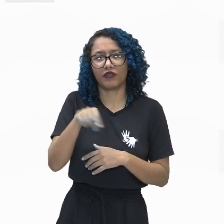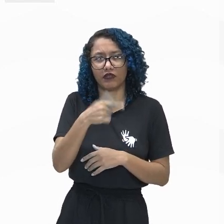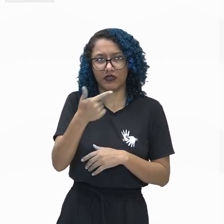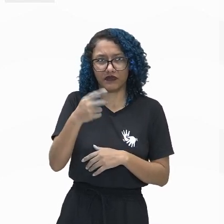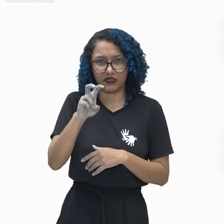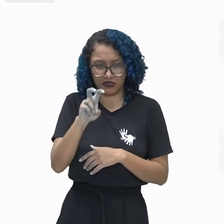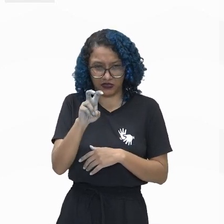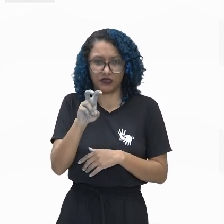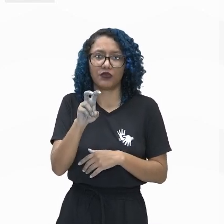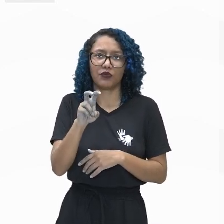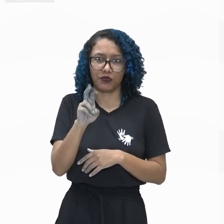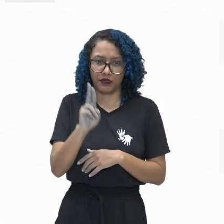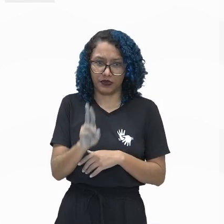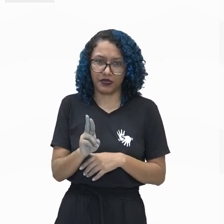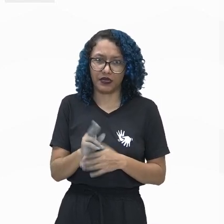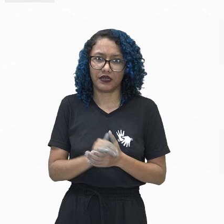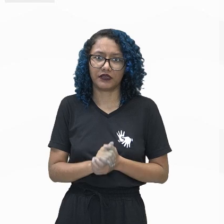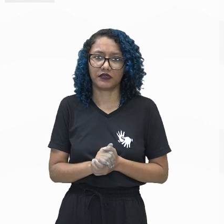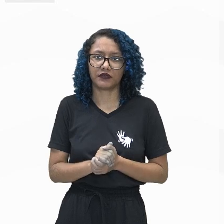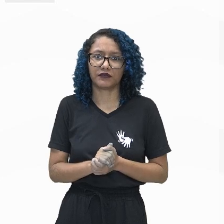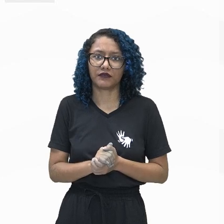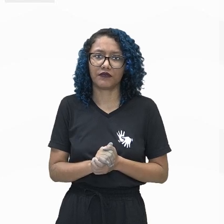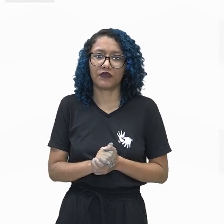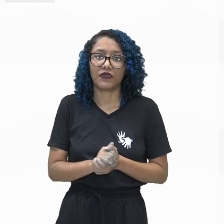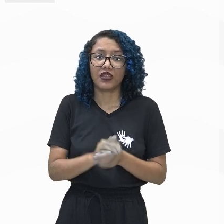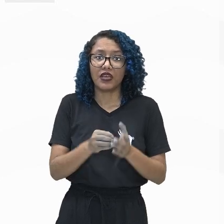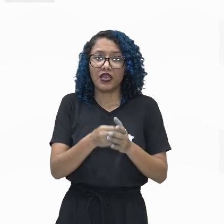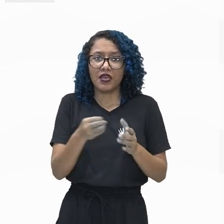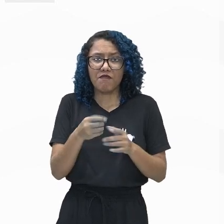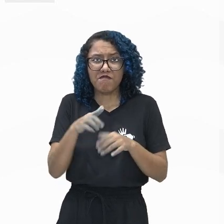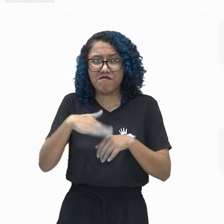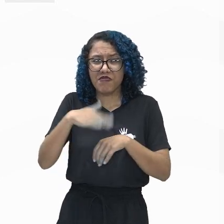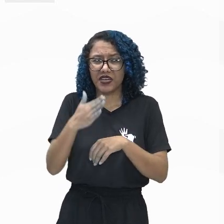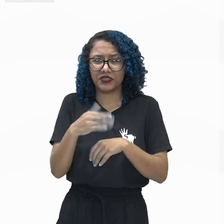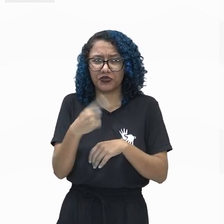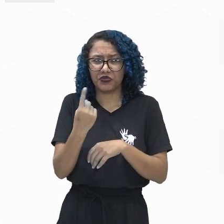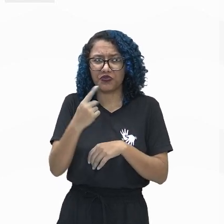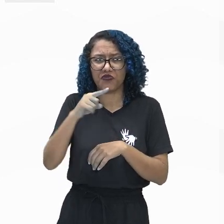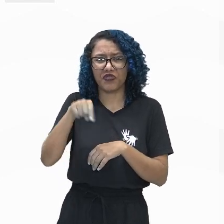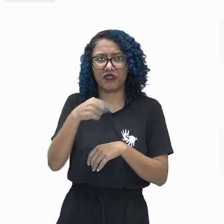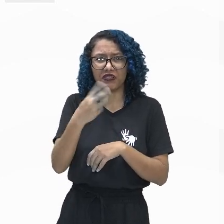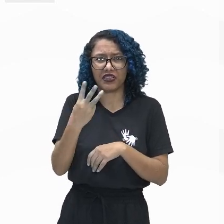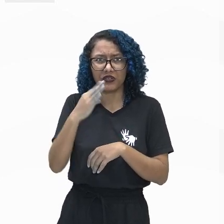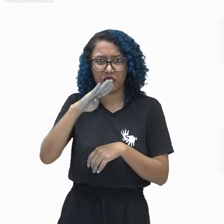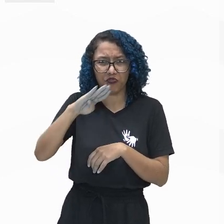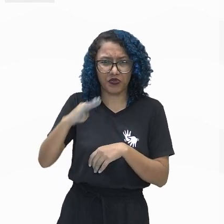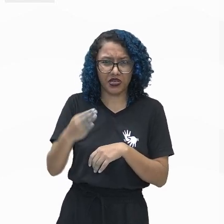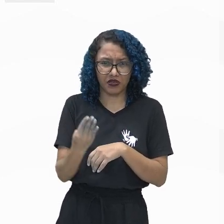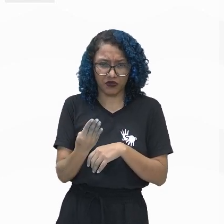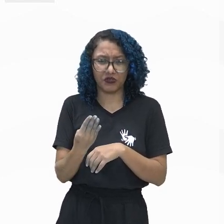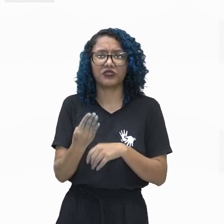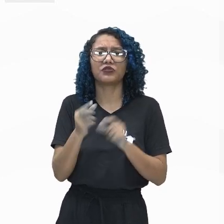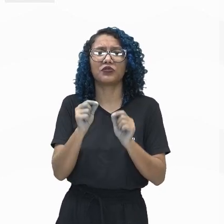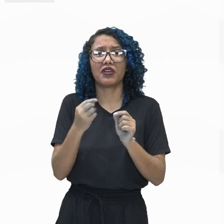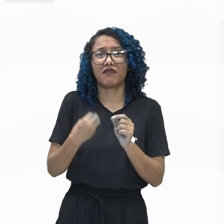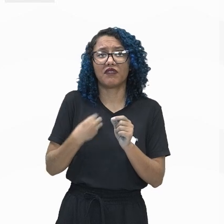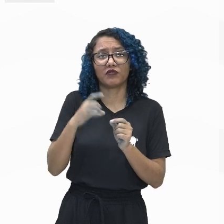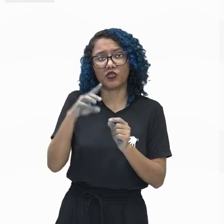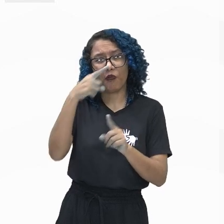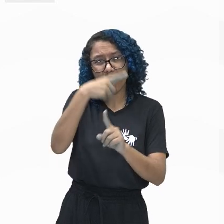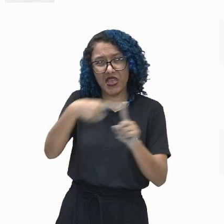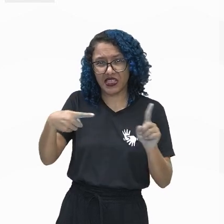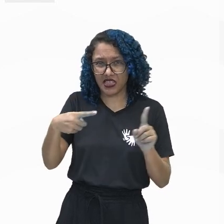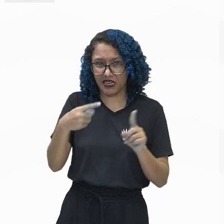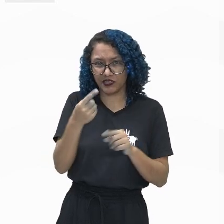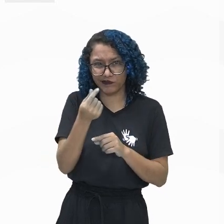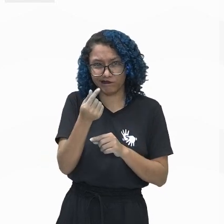dessa quantidade de pessoas, mais de 1,3 bilhões de pessoas estão vivendo com a metade disso. Isso é